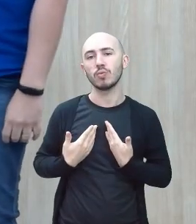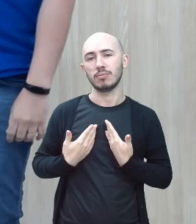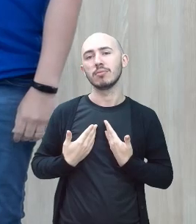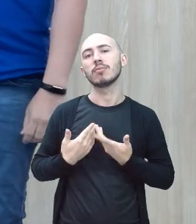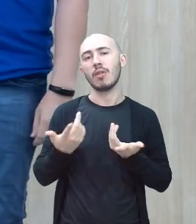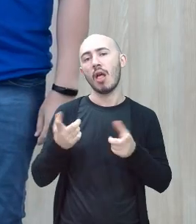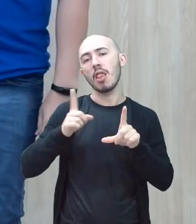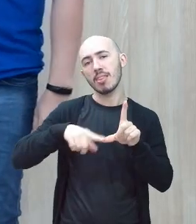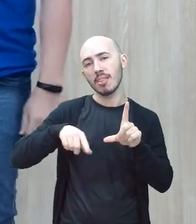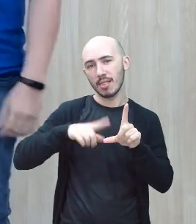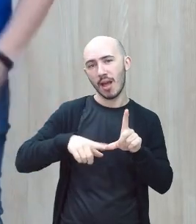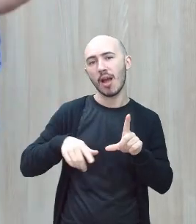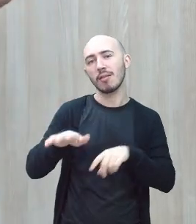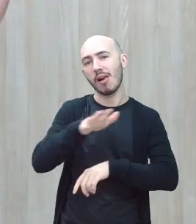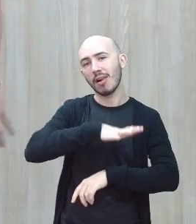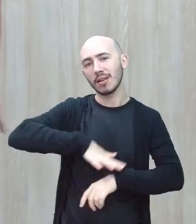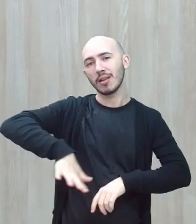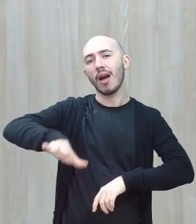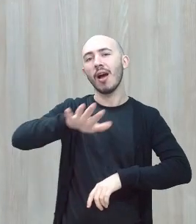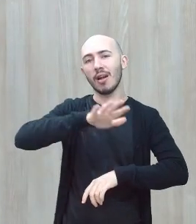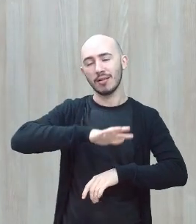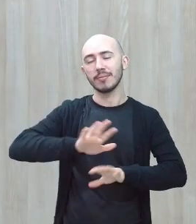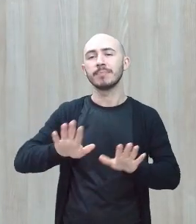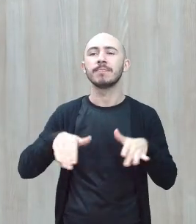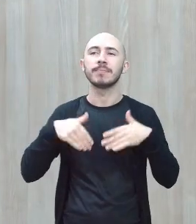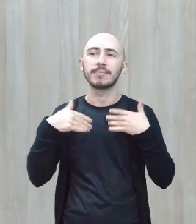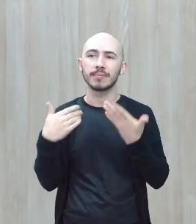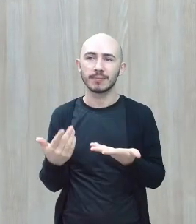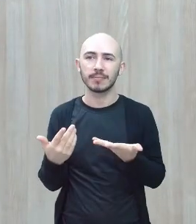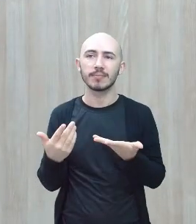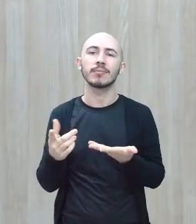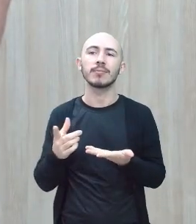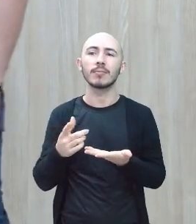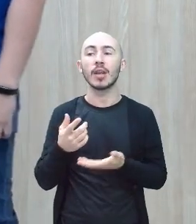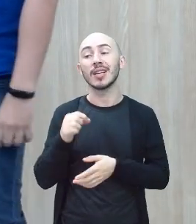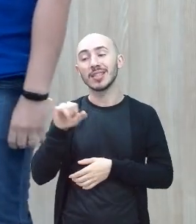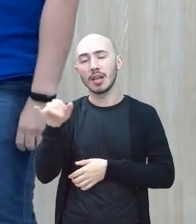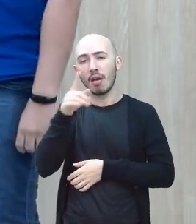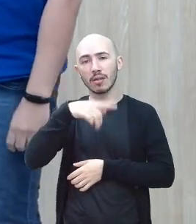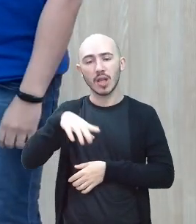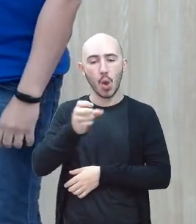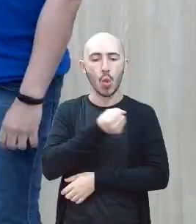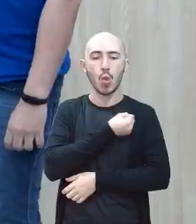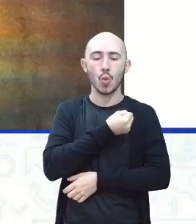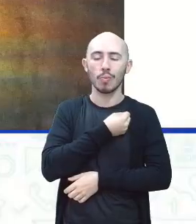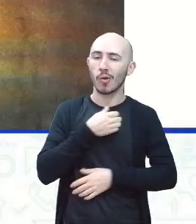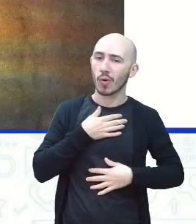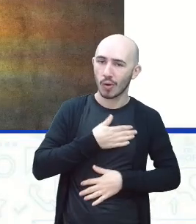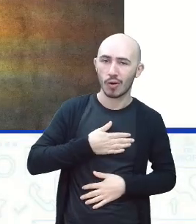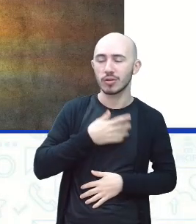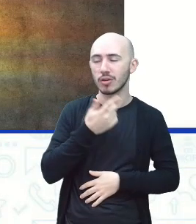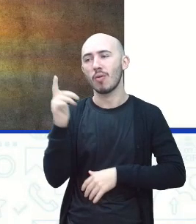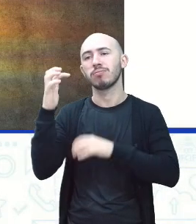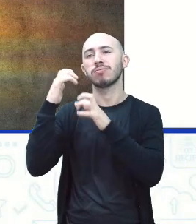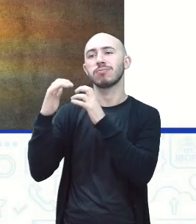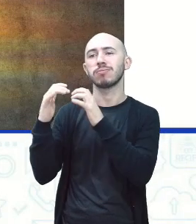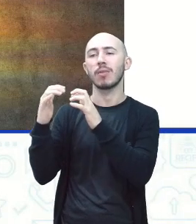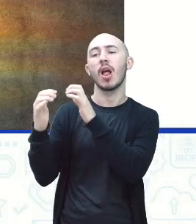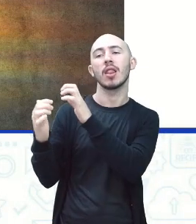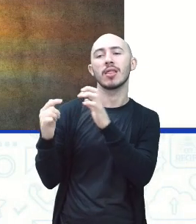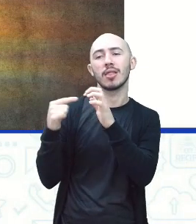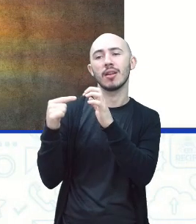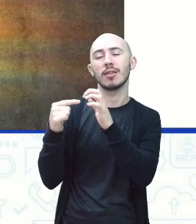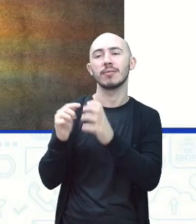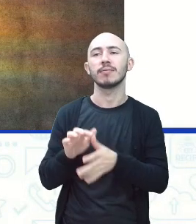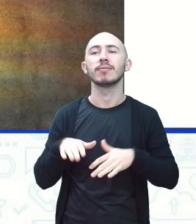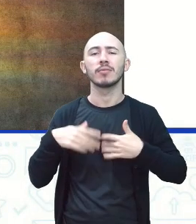lado esquerdo, né? Para quem gosta de número, vai para o lado de lá, tá bom? Você é supersticioso? Você